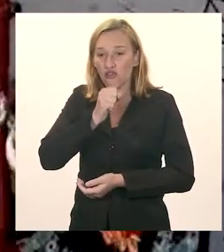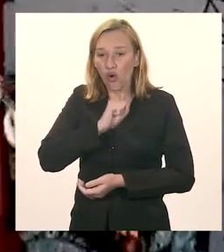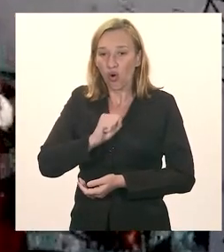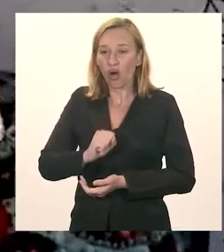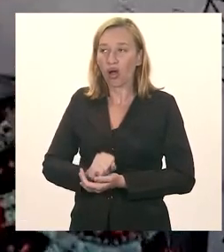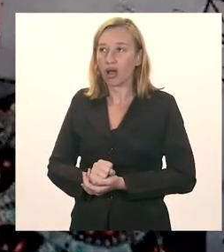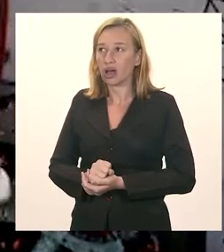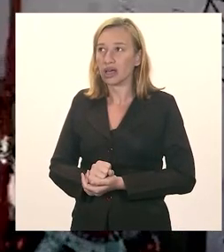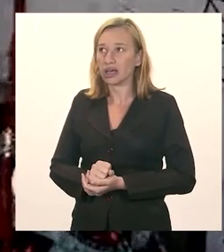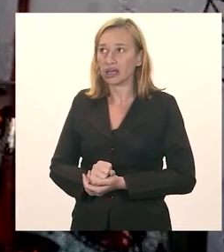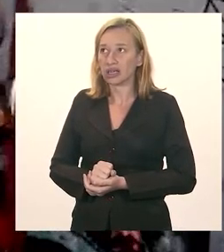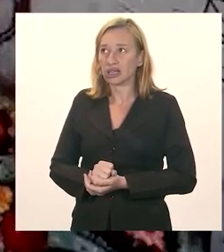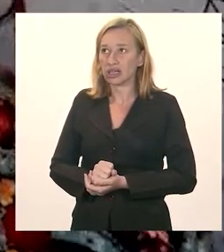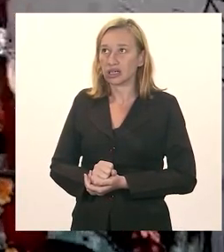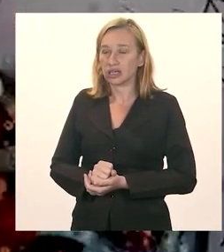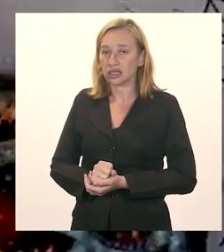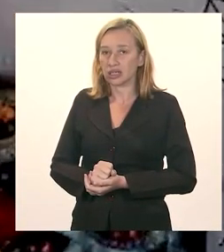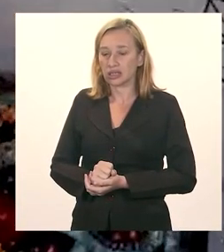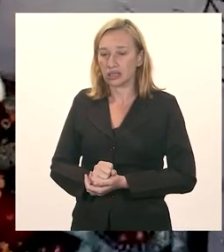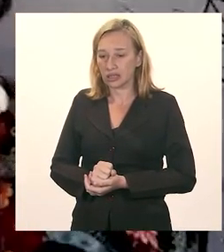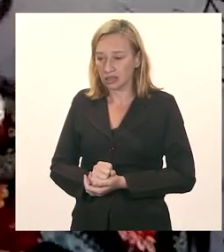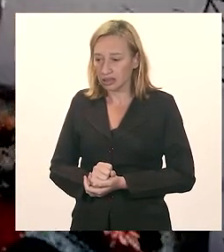laranjeirense, que era, né?